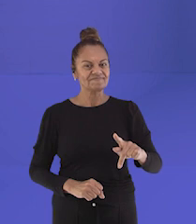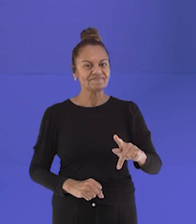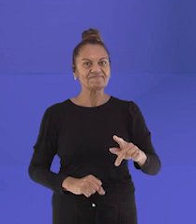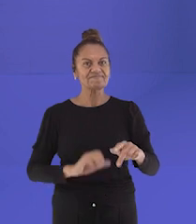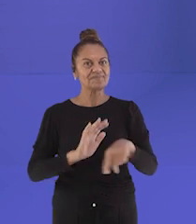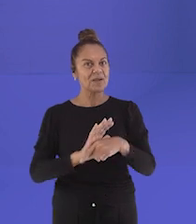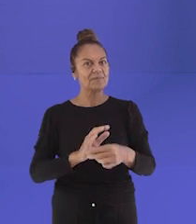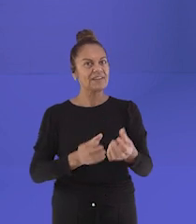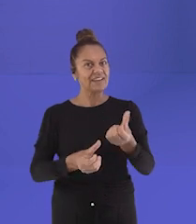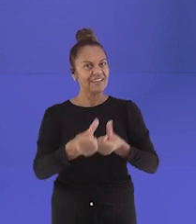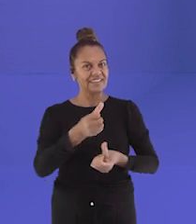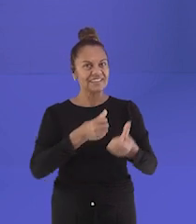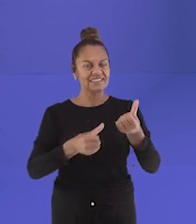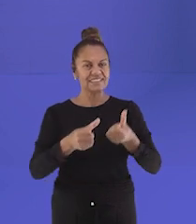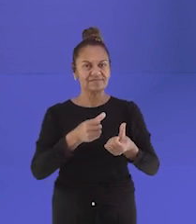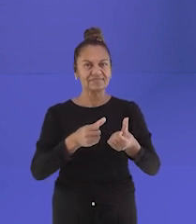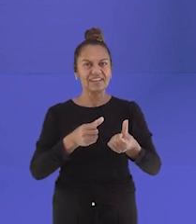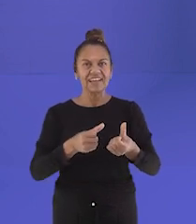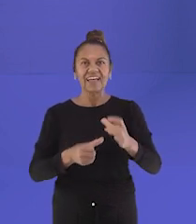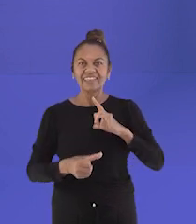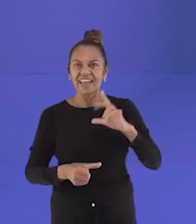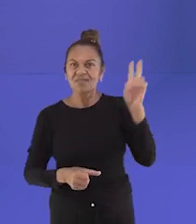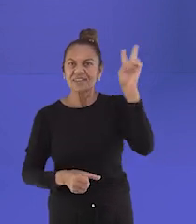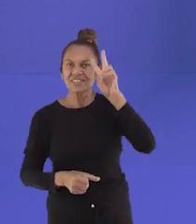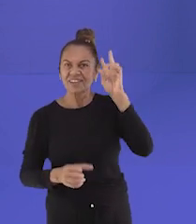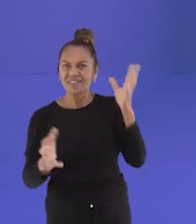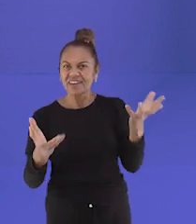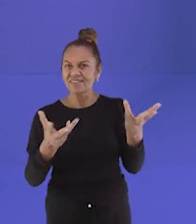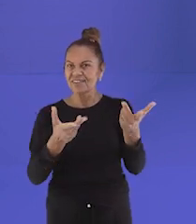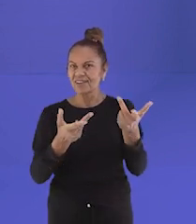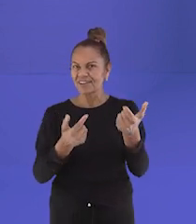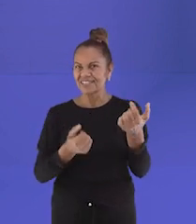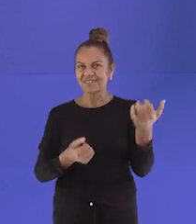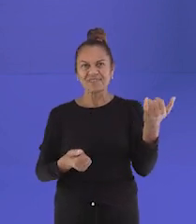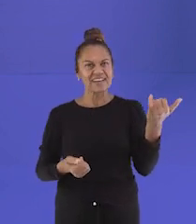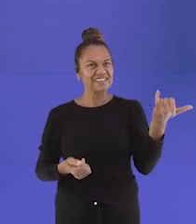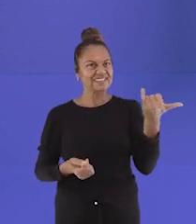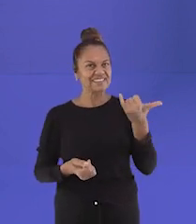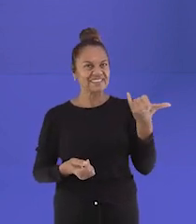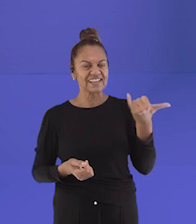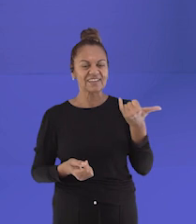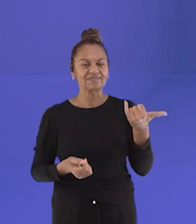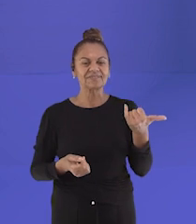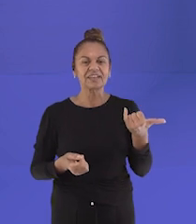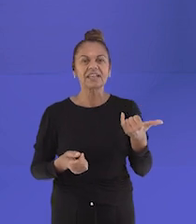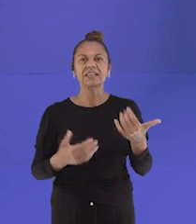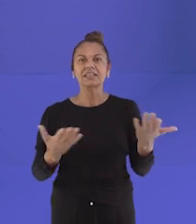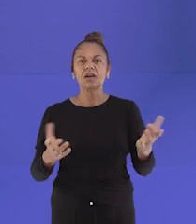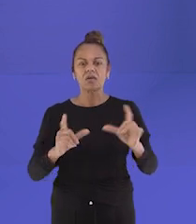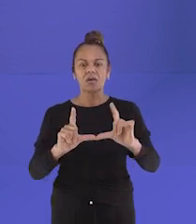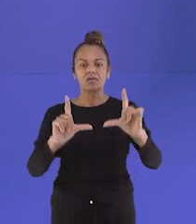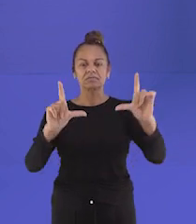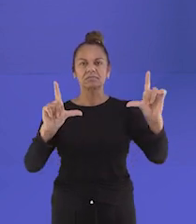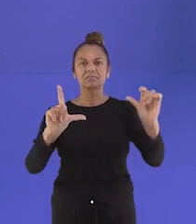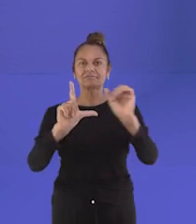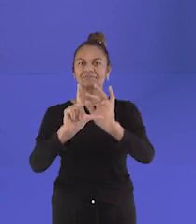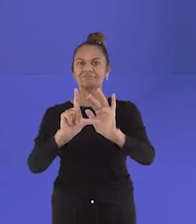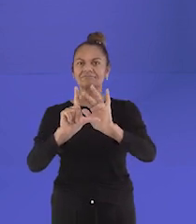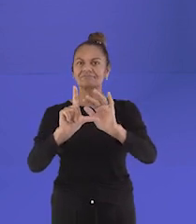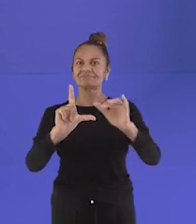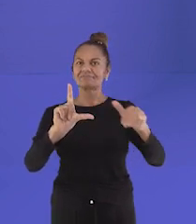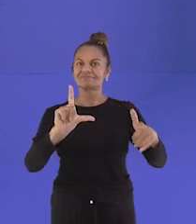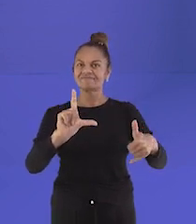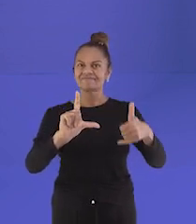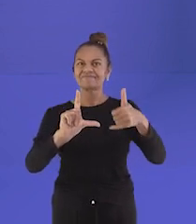e tem uma história incrível para nos contar. Basta apontar a câmera do seu celular para o